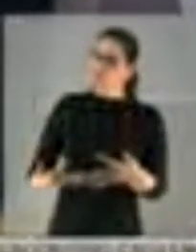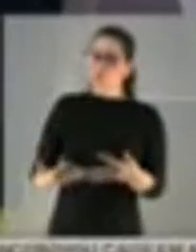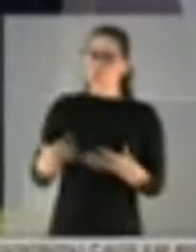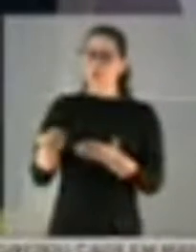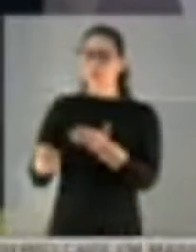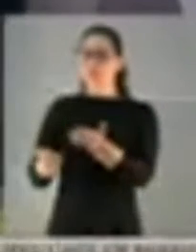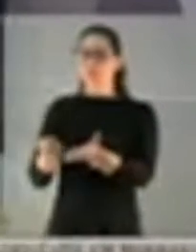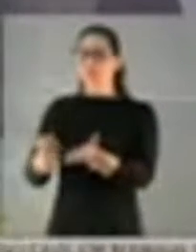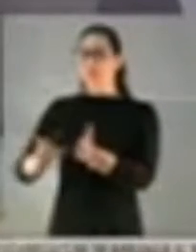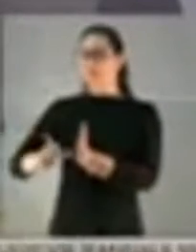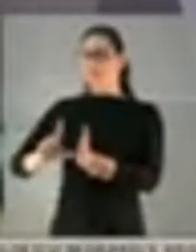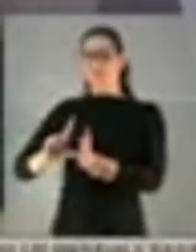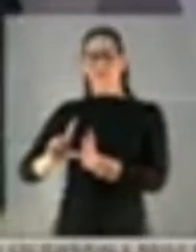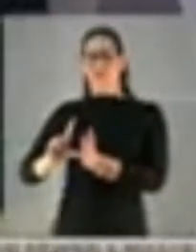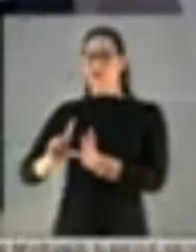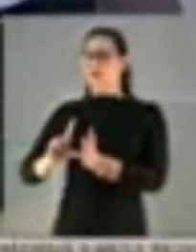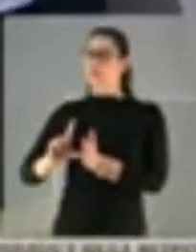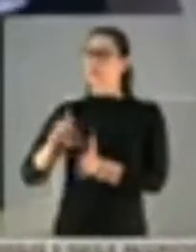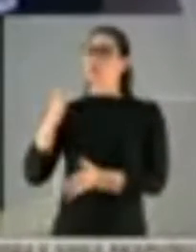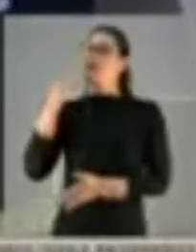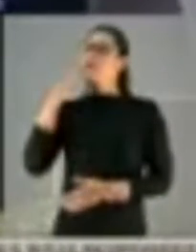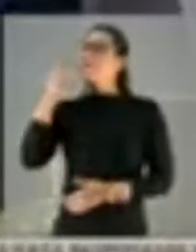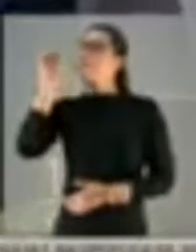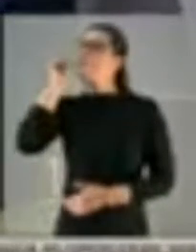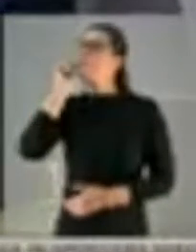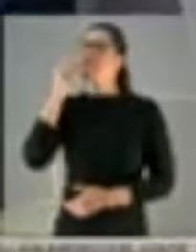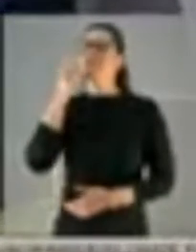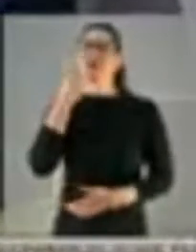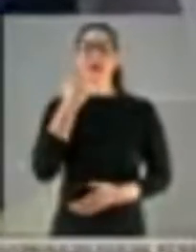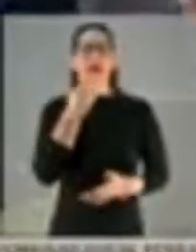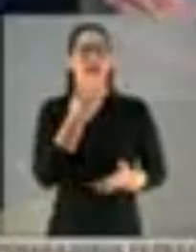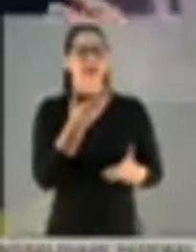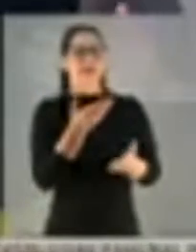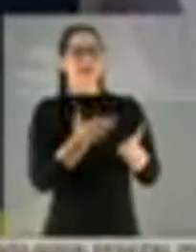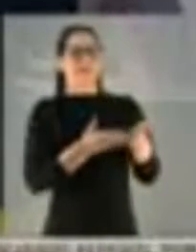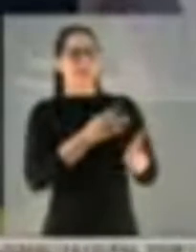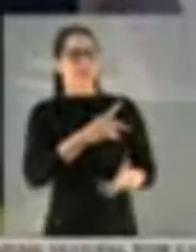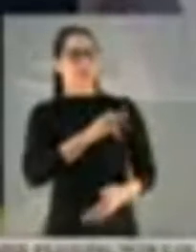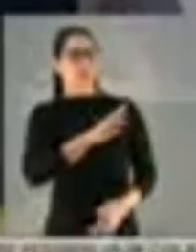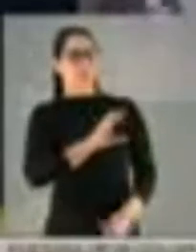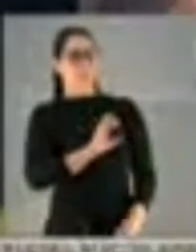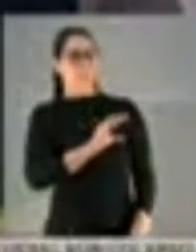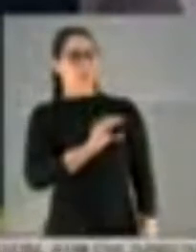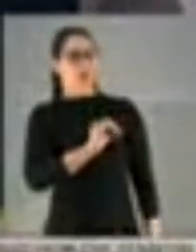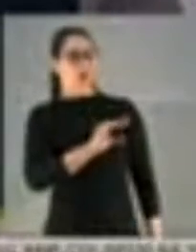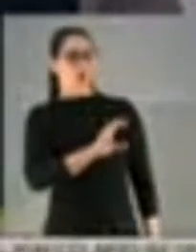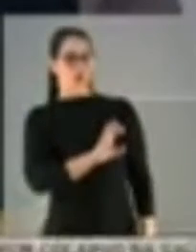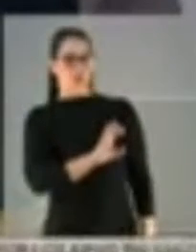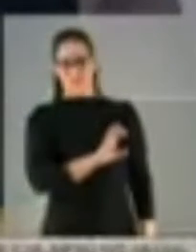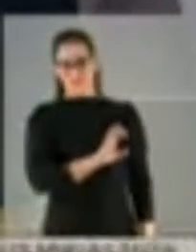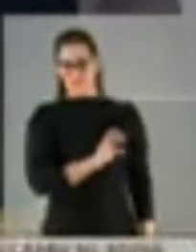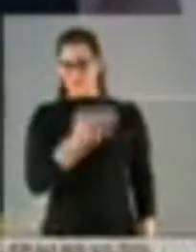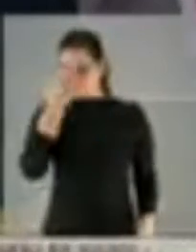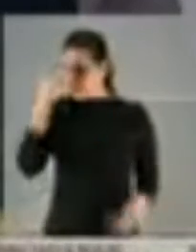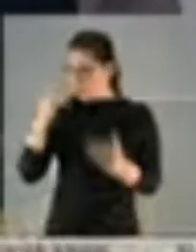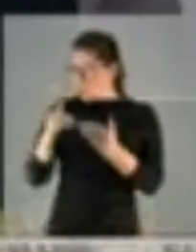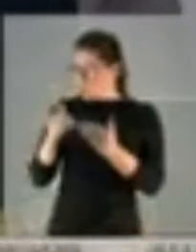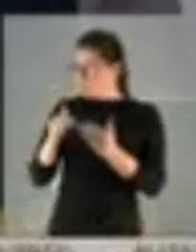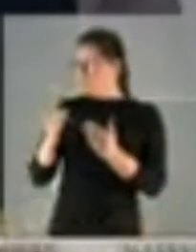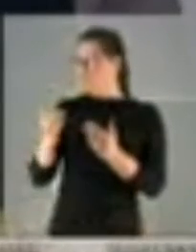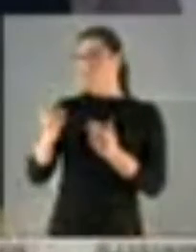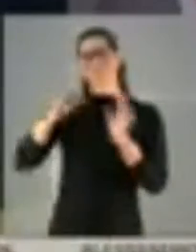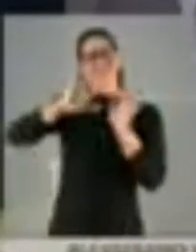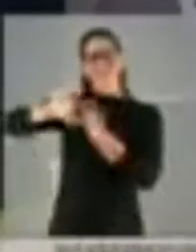tratamento inicial. Eu não ouvi ela falar uma vez em tratamento precoce. Tá bom. O senhor concorda com a doutora Mayra? Eu acho que ontem o senhor concordou. Então vamos deixar para